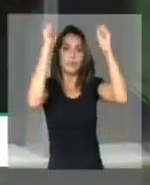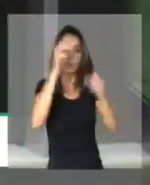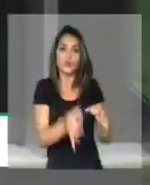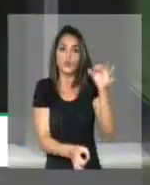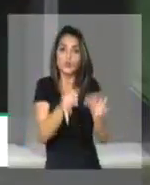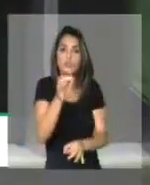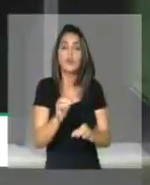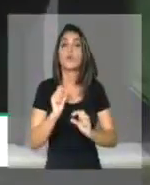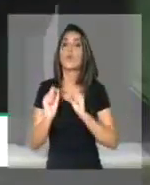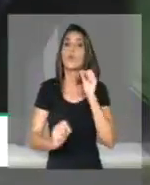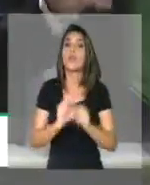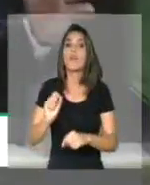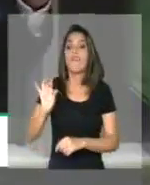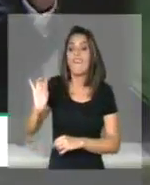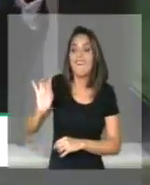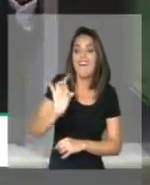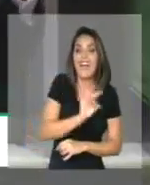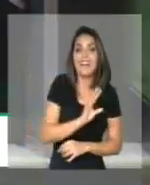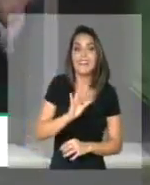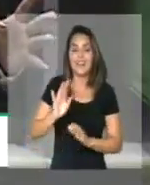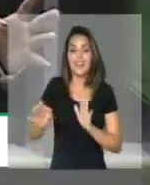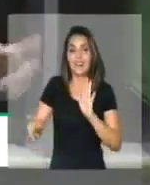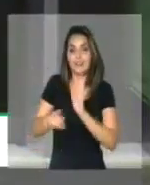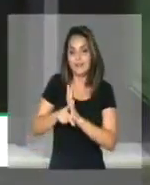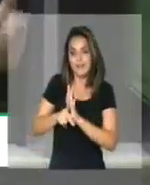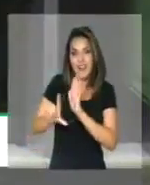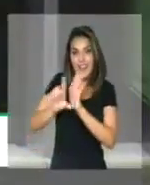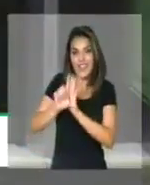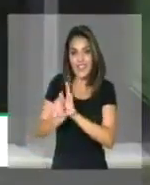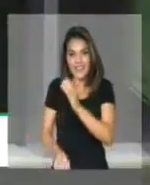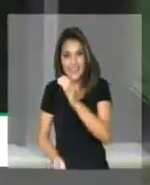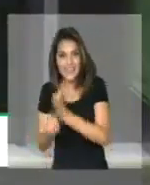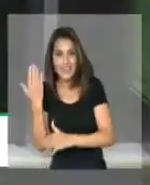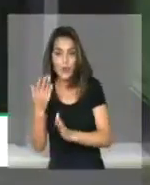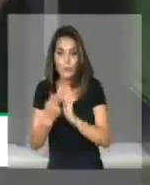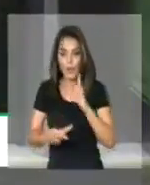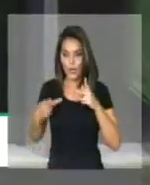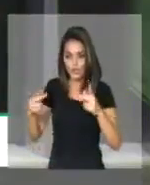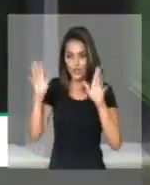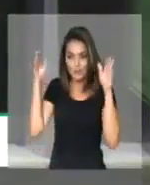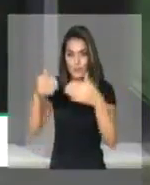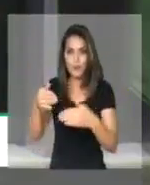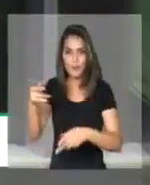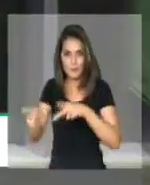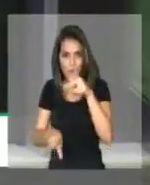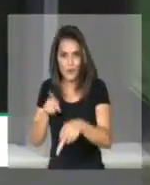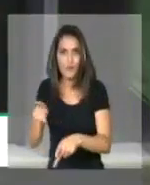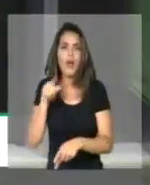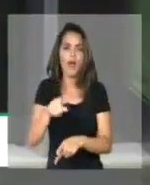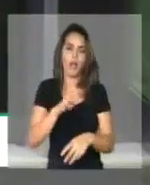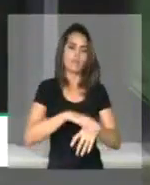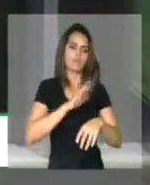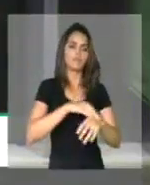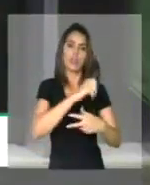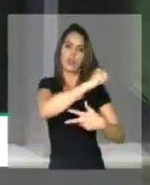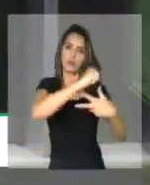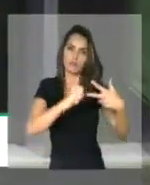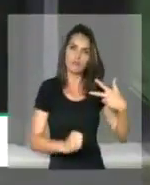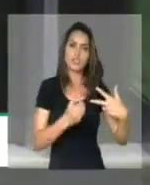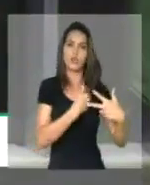cada medida, para cada política pública criada, o Poder Público seria obrigado a também, junto,